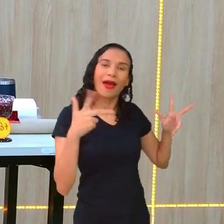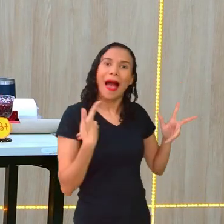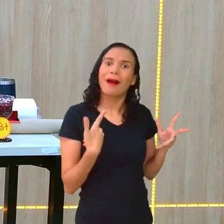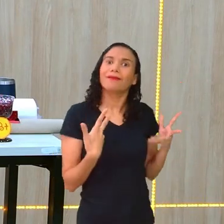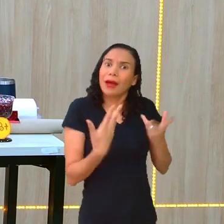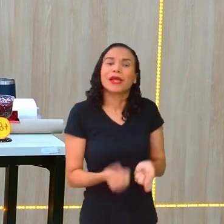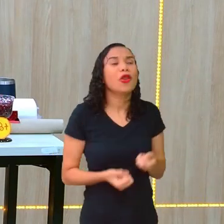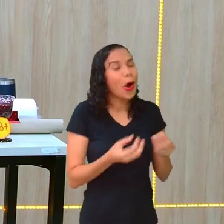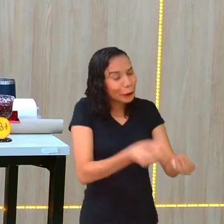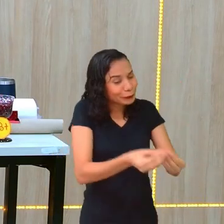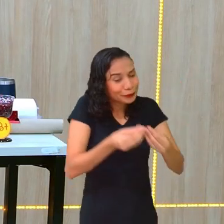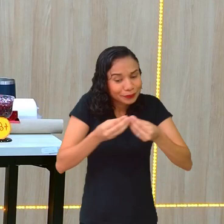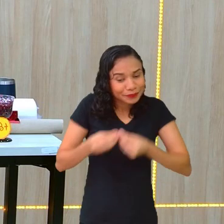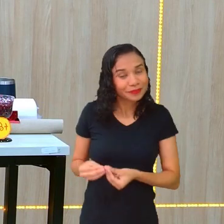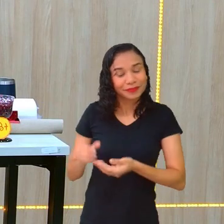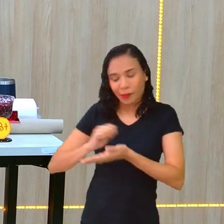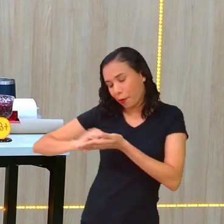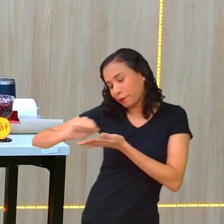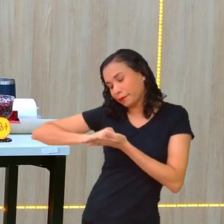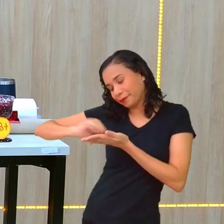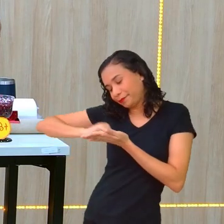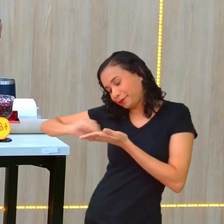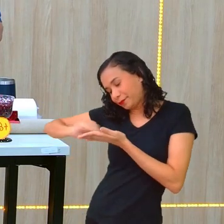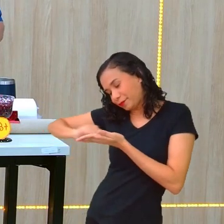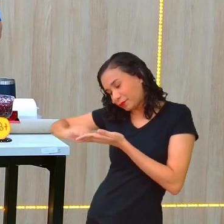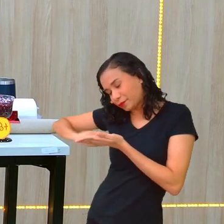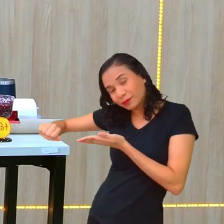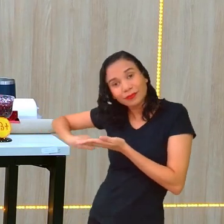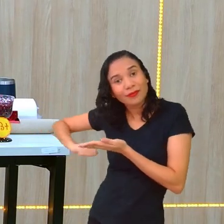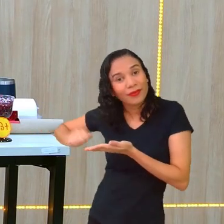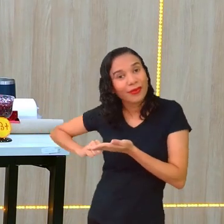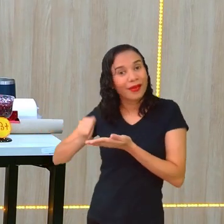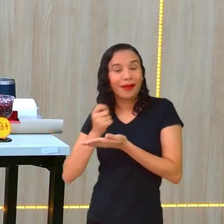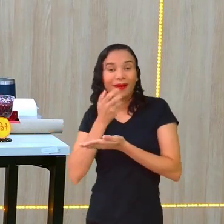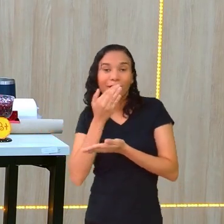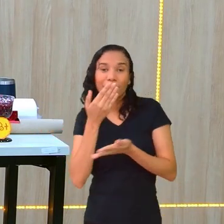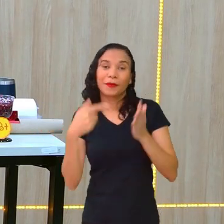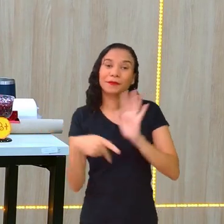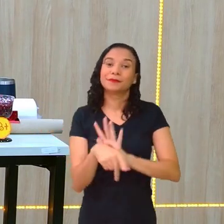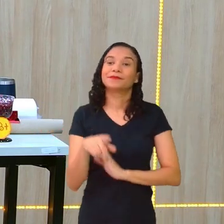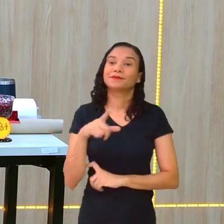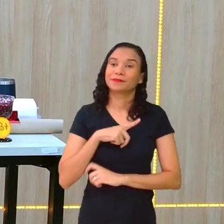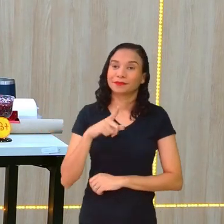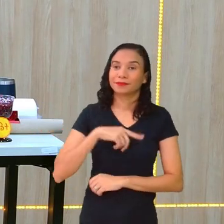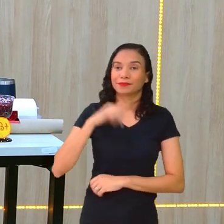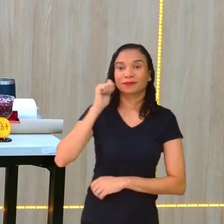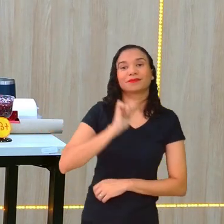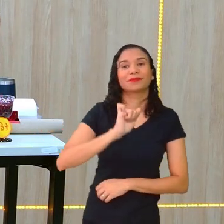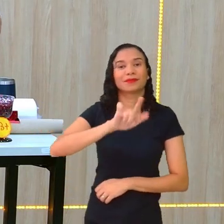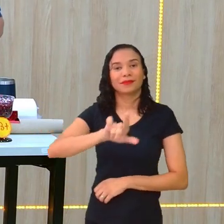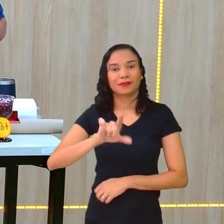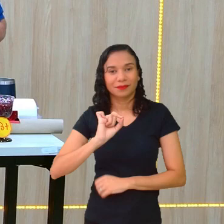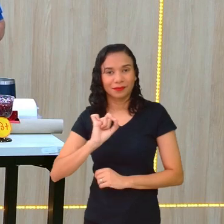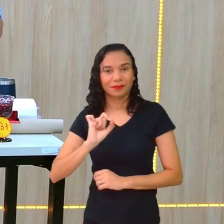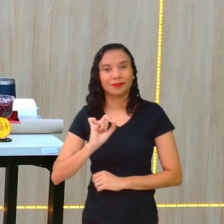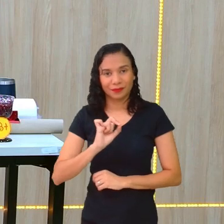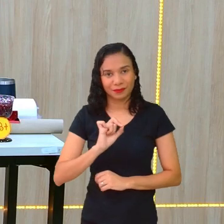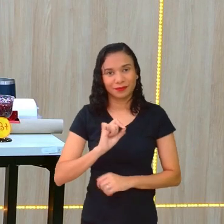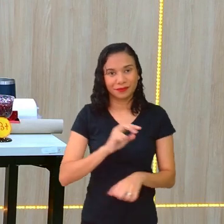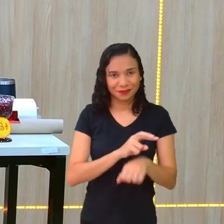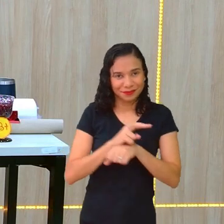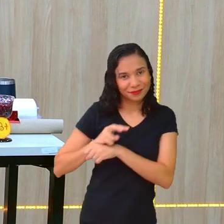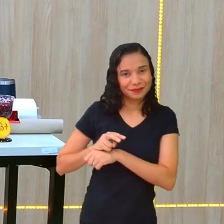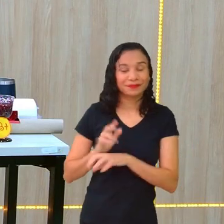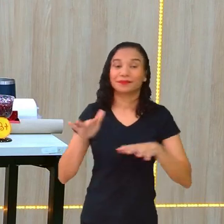aceitou numa boa e começou a pintar os seus personagens com aquele lápis que Coraline